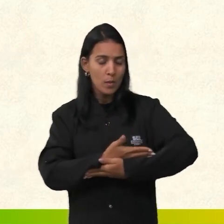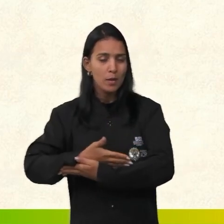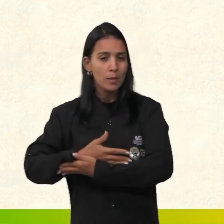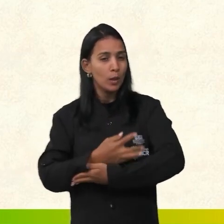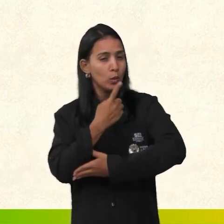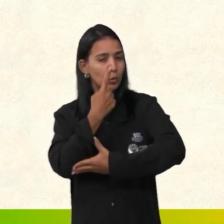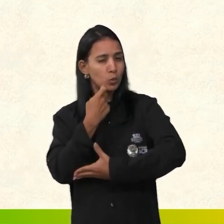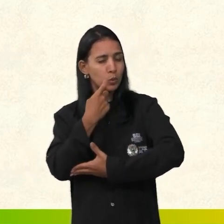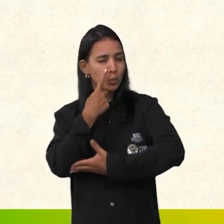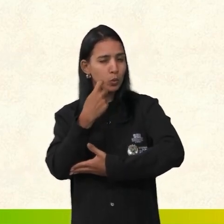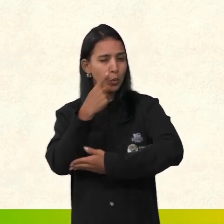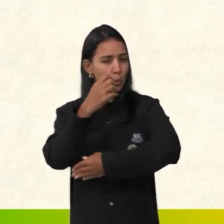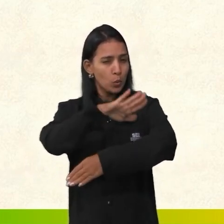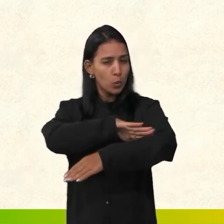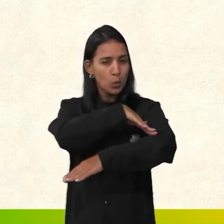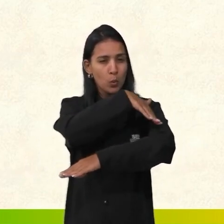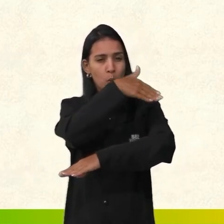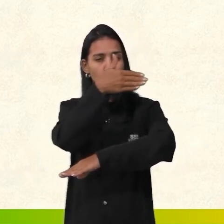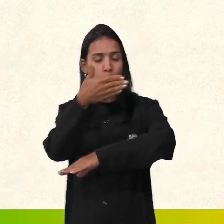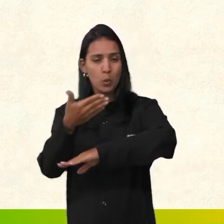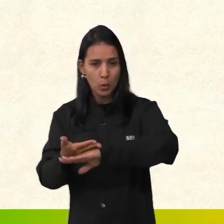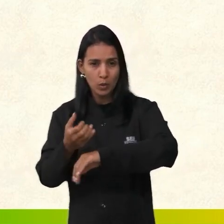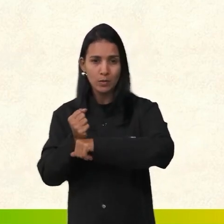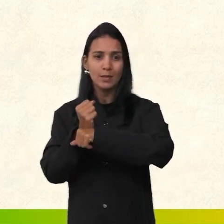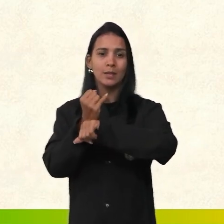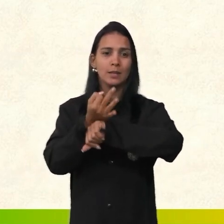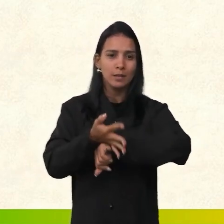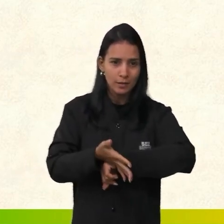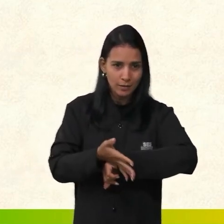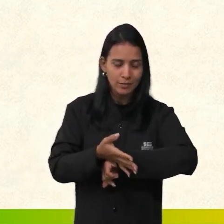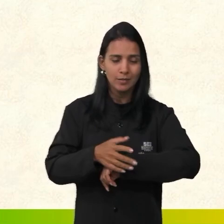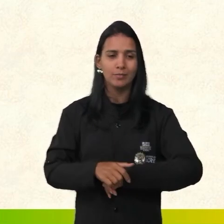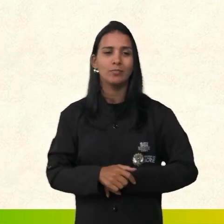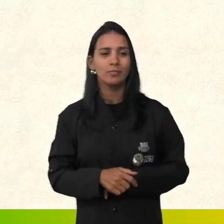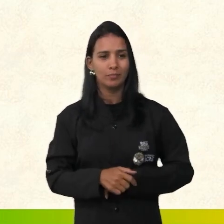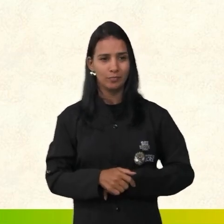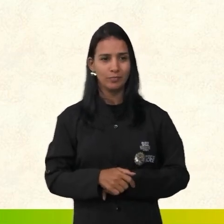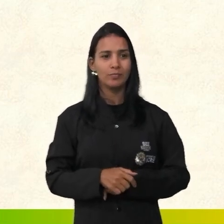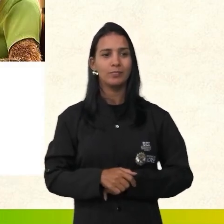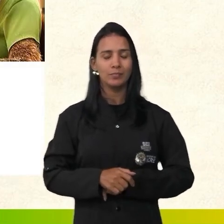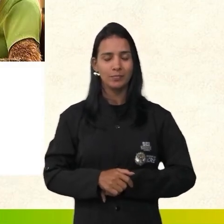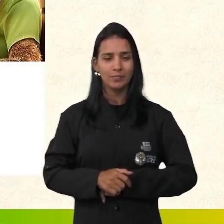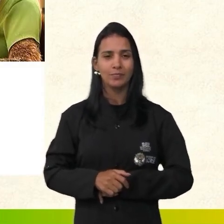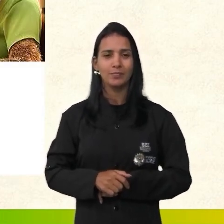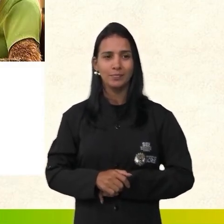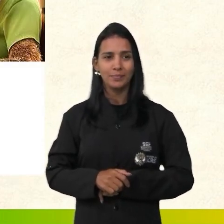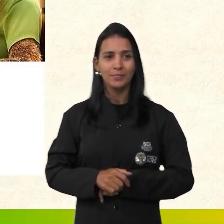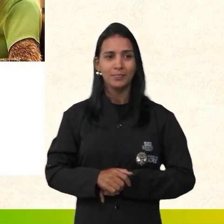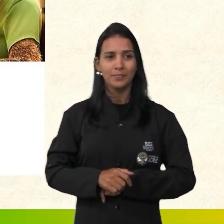chorou durante a noite inteira.